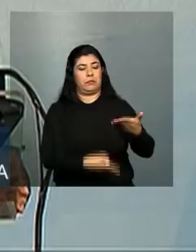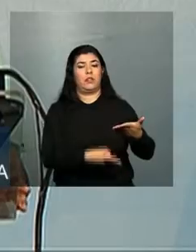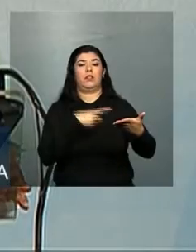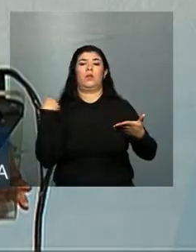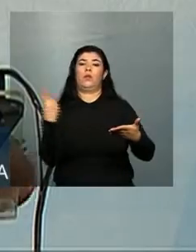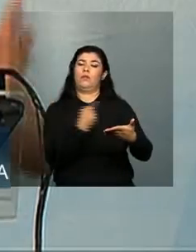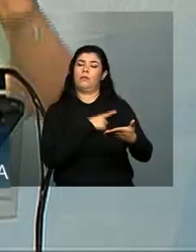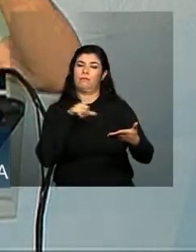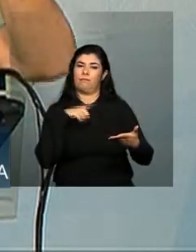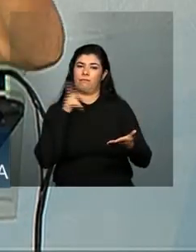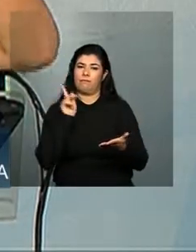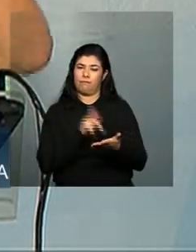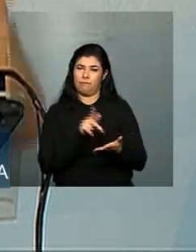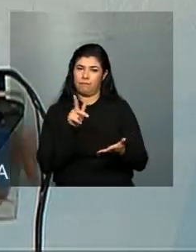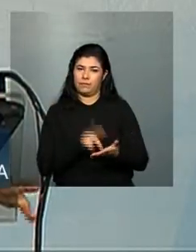sim,